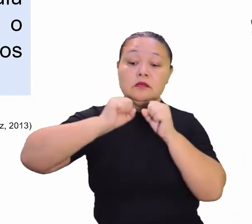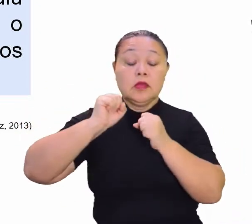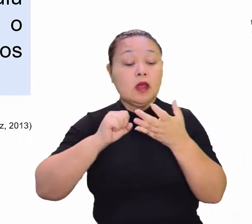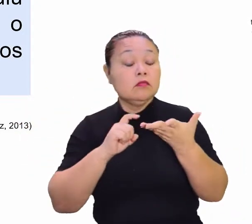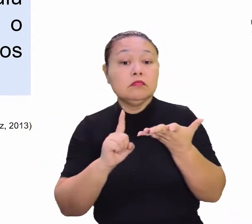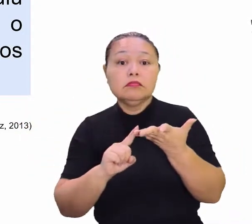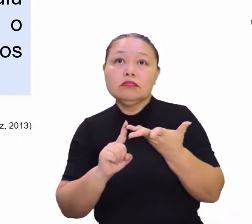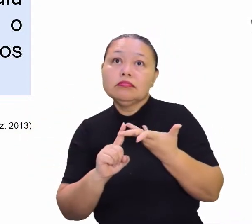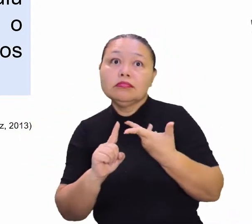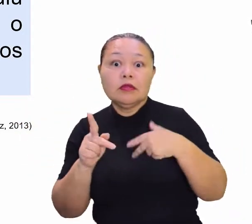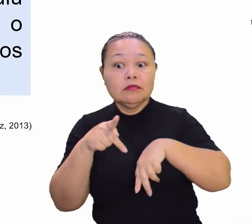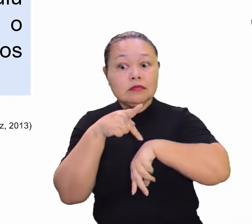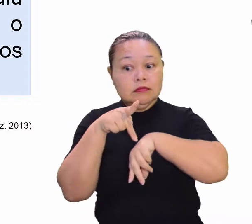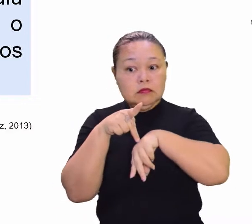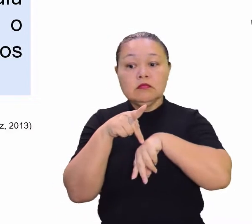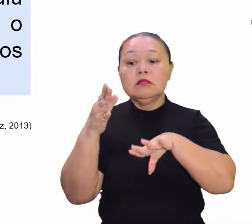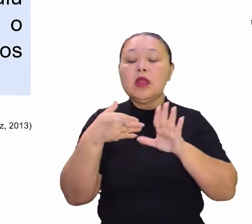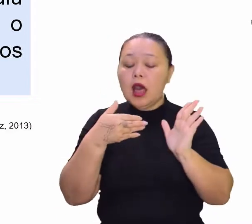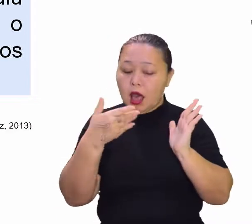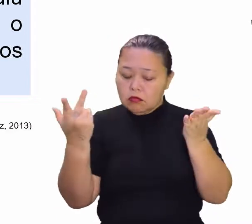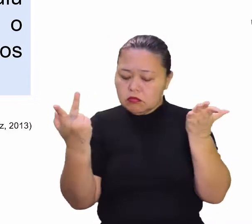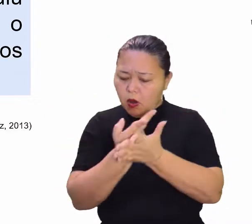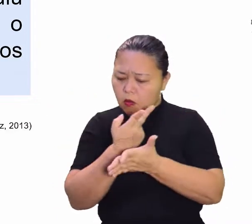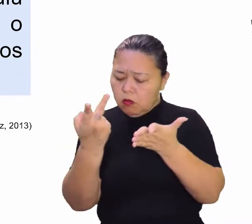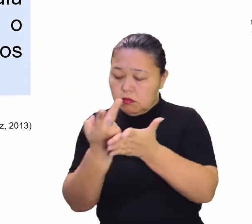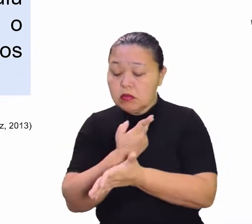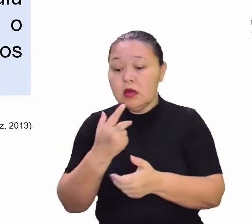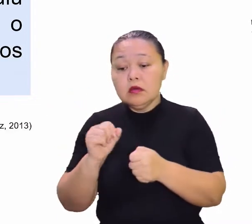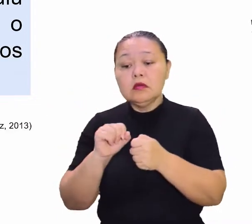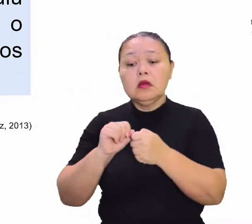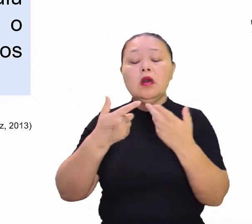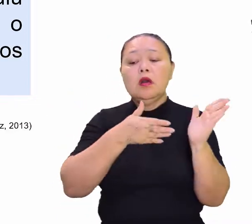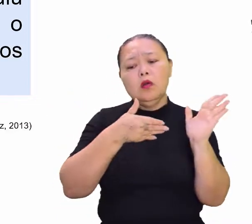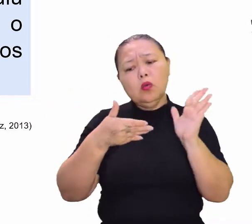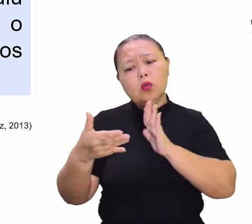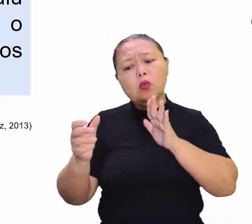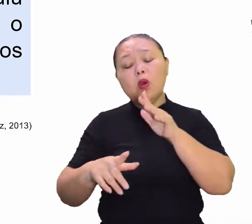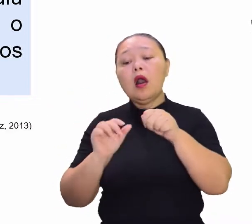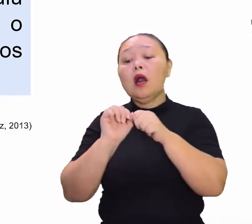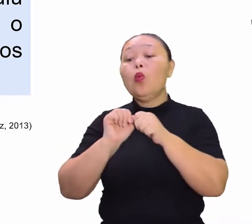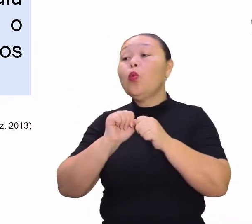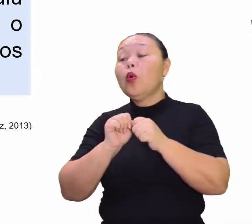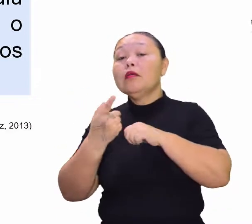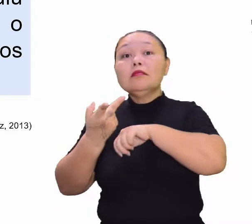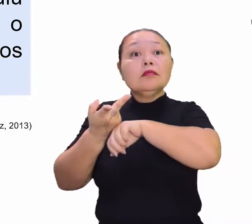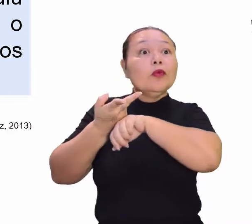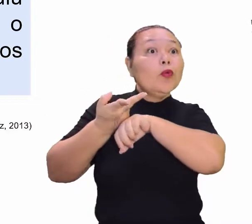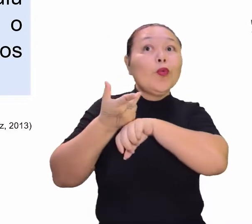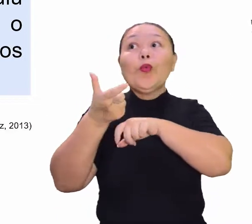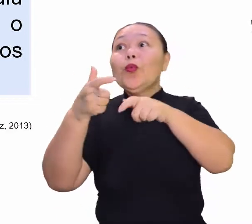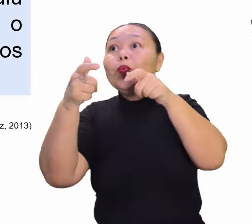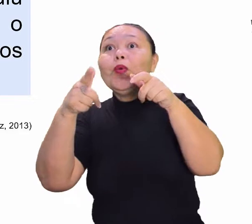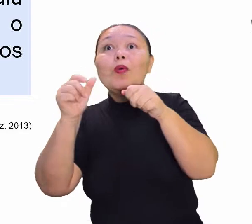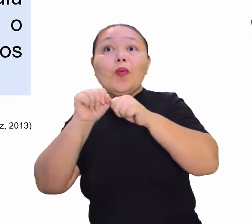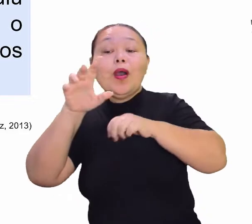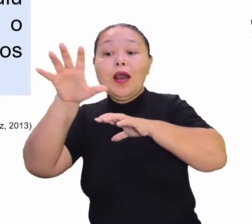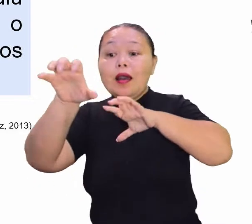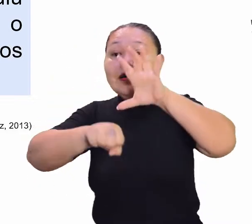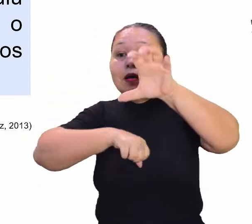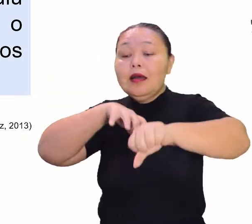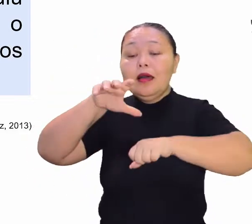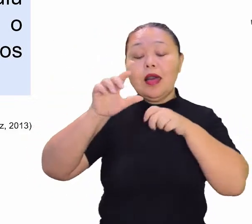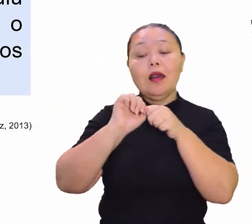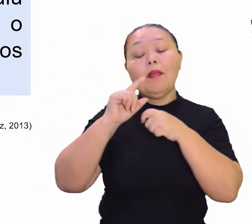processo e houve aí a necessidade de explorar novas áreas para extrair recursos, para poder garantir